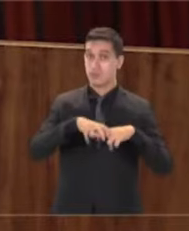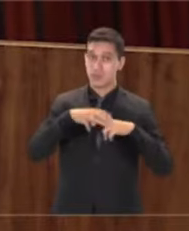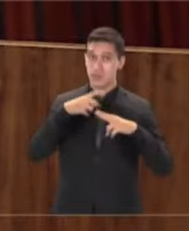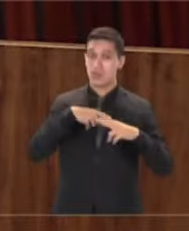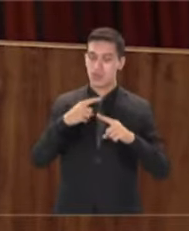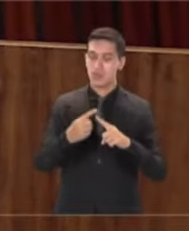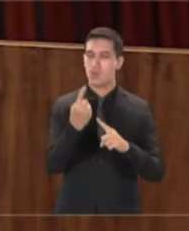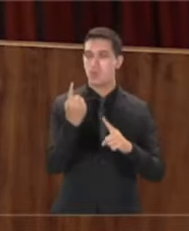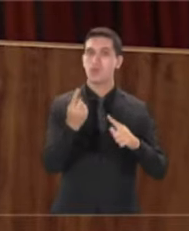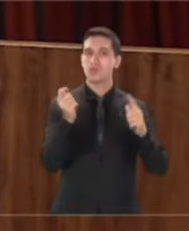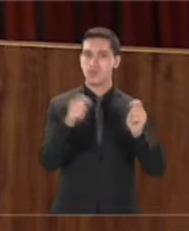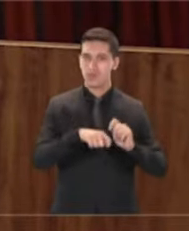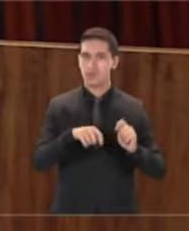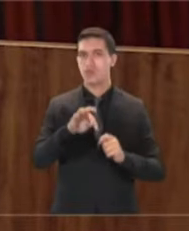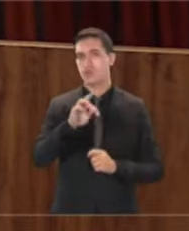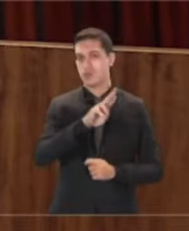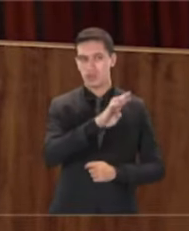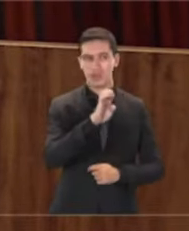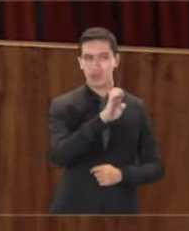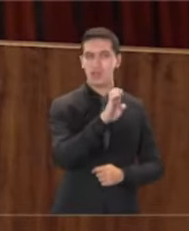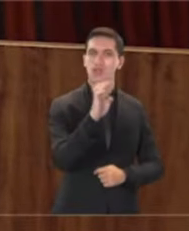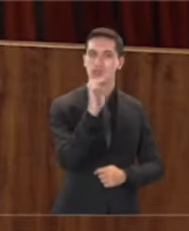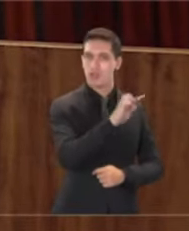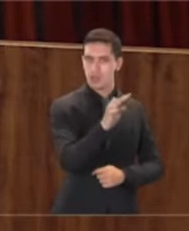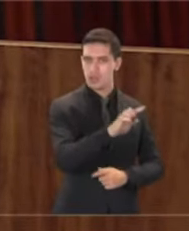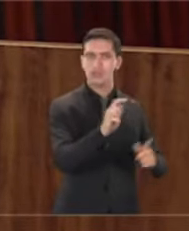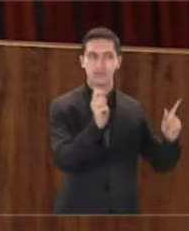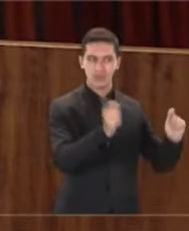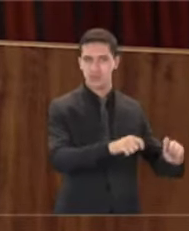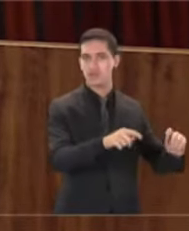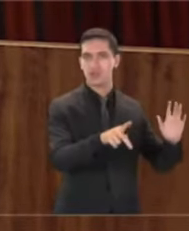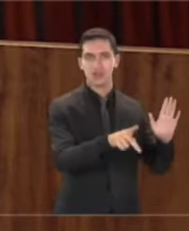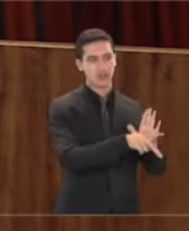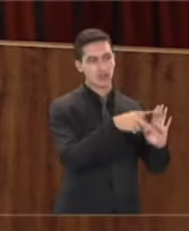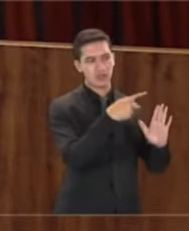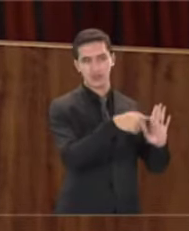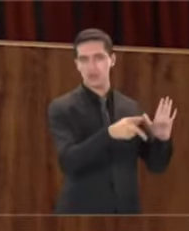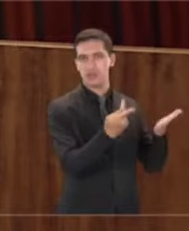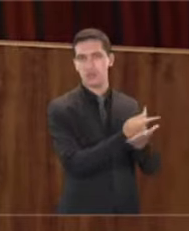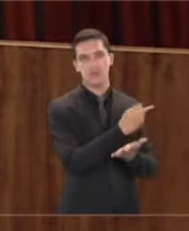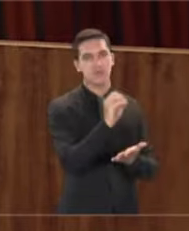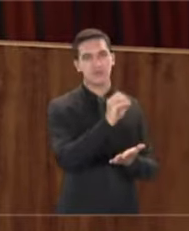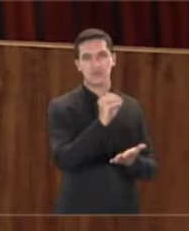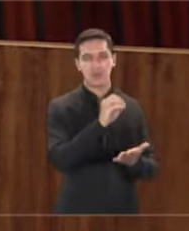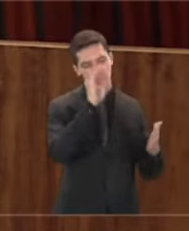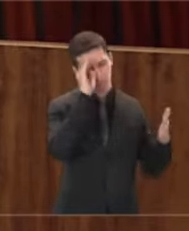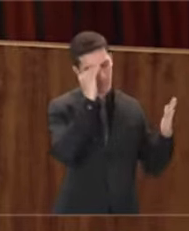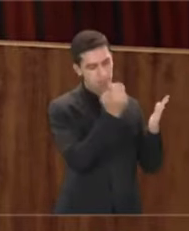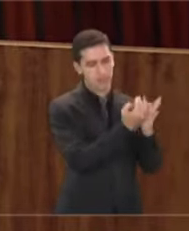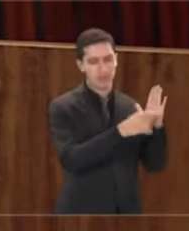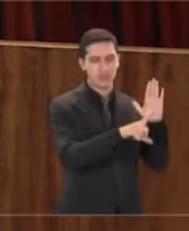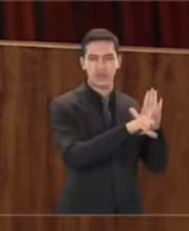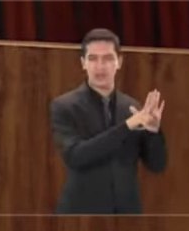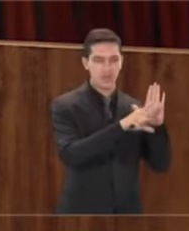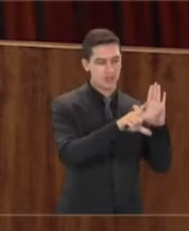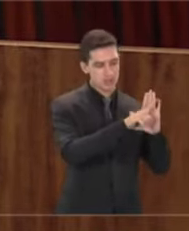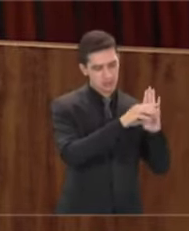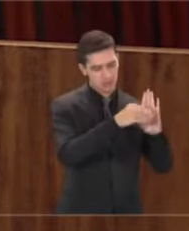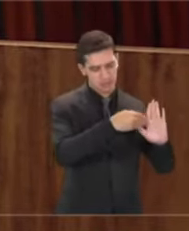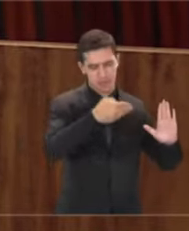algo que permitia ao Tribunal Regional Eleitoral, de maneira legítima, com